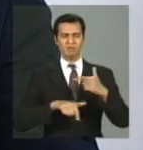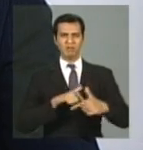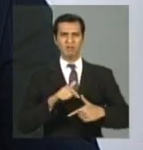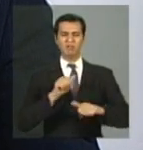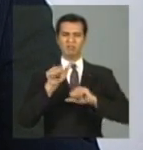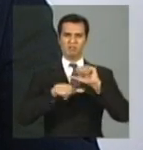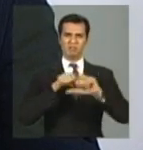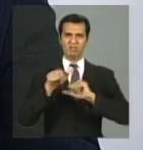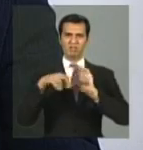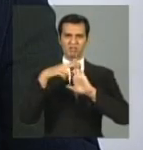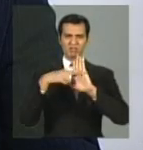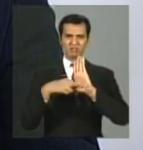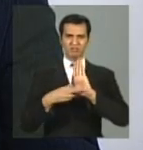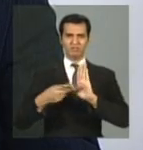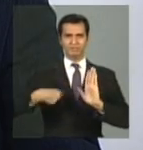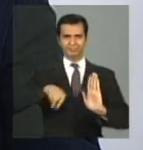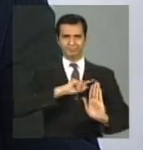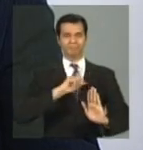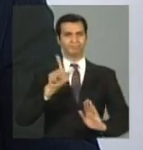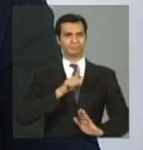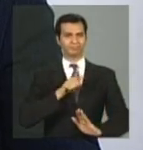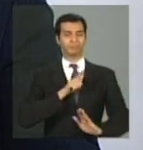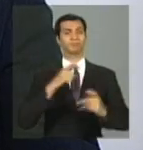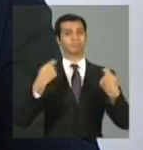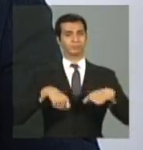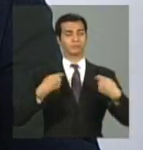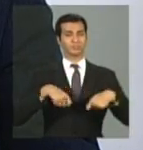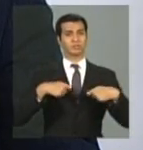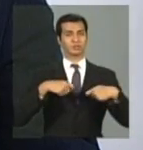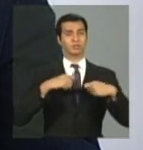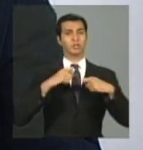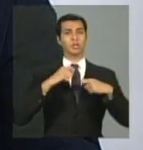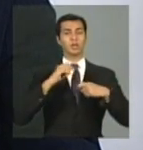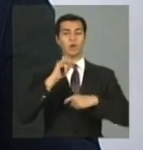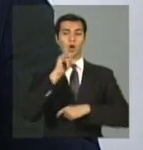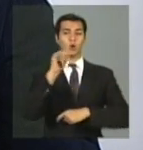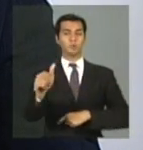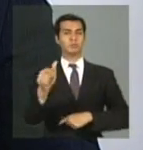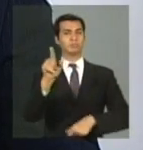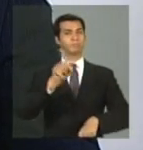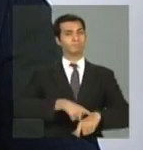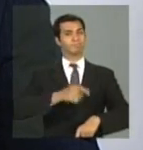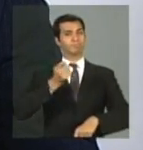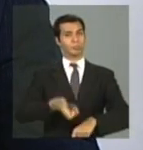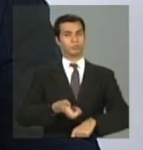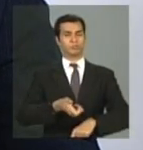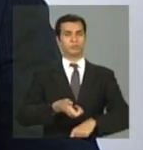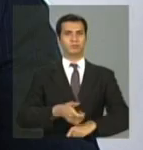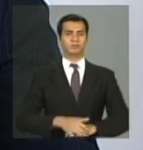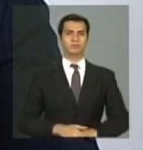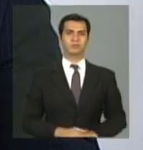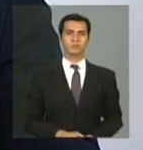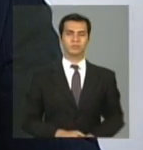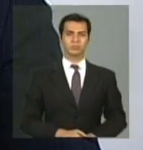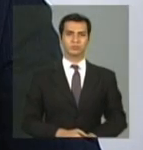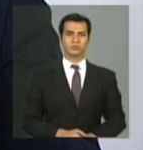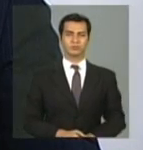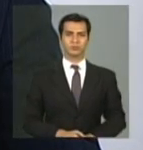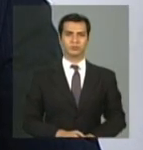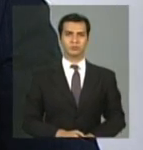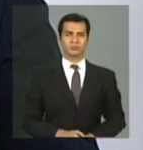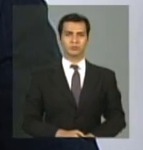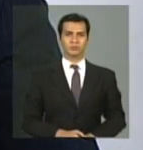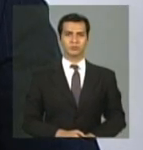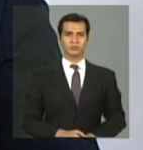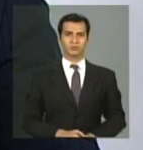tem, convém, na realidade, uma comunicação no momento. Ou seja, se está em escola,